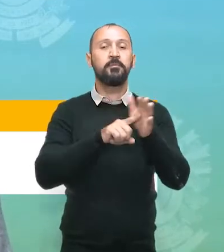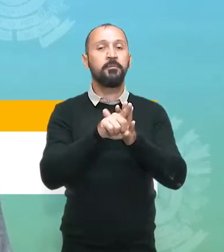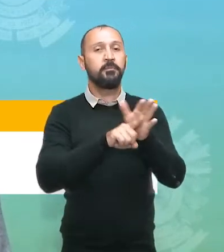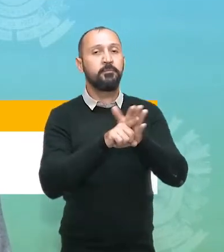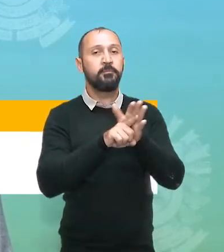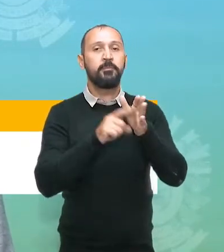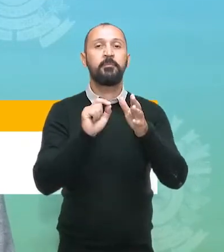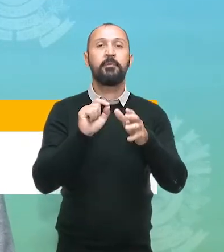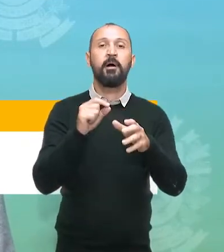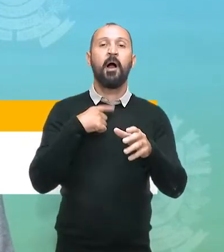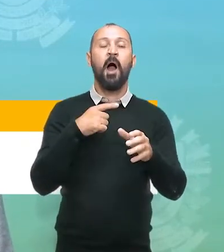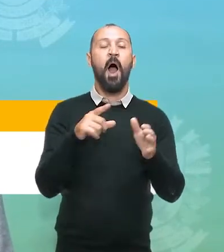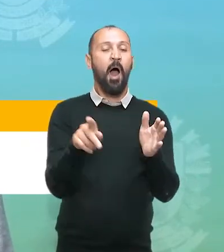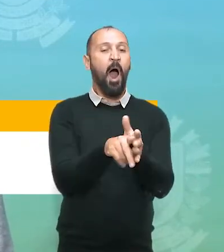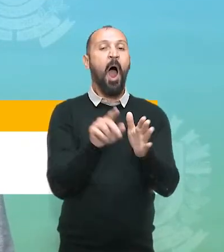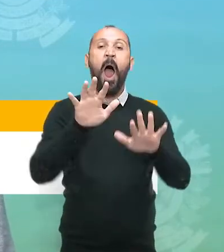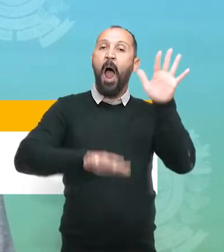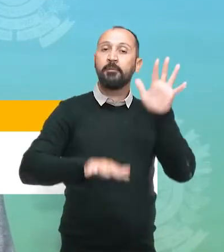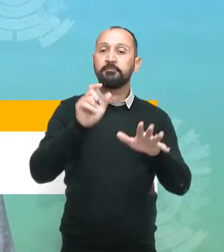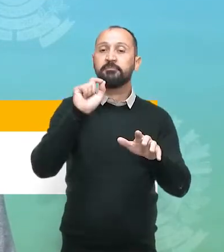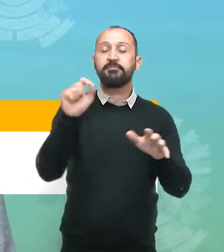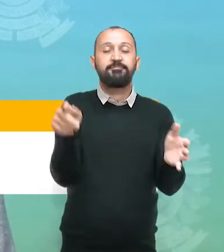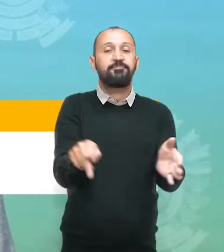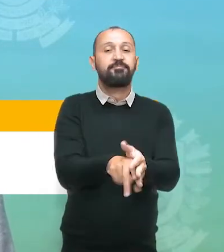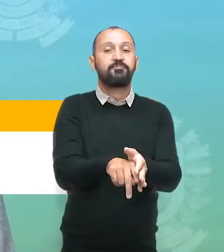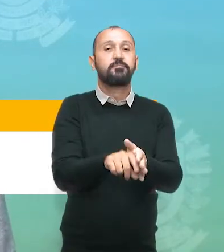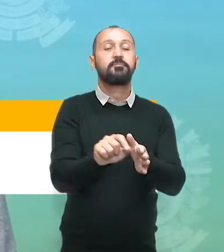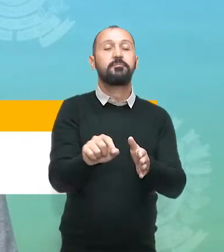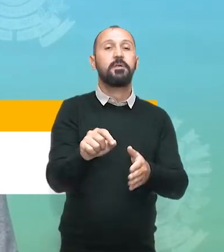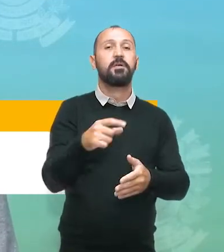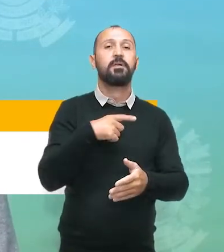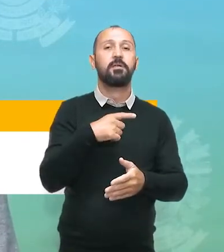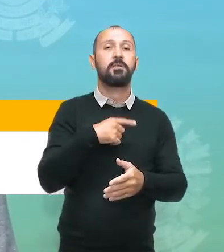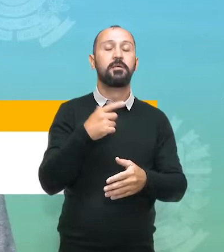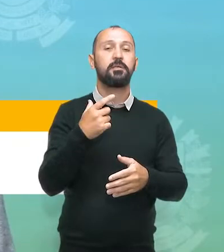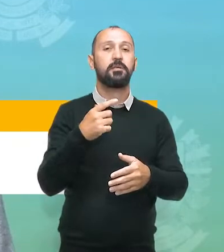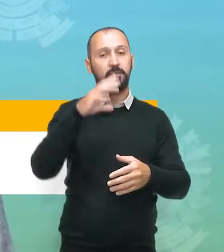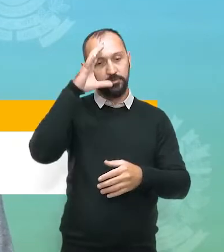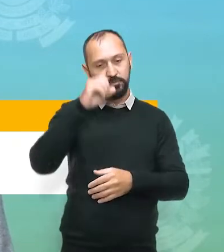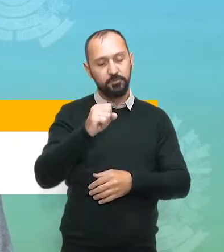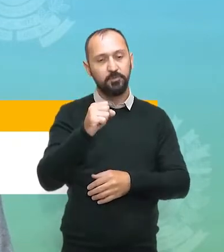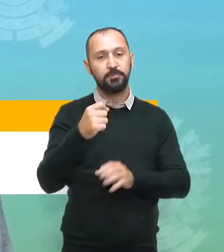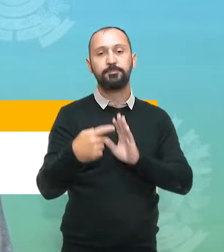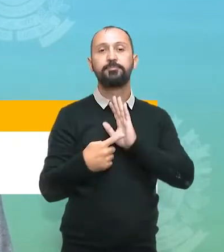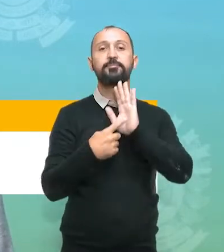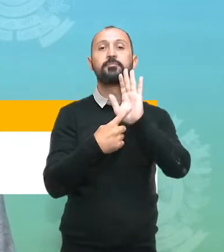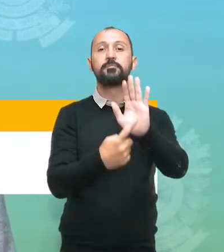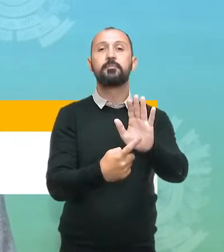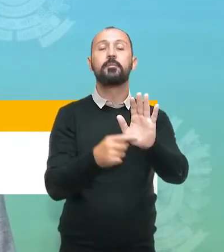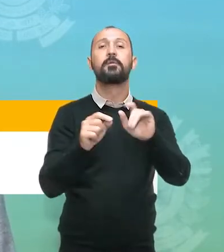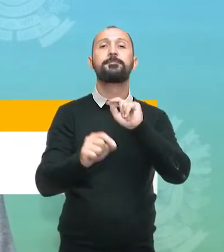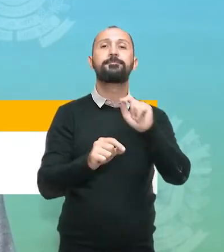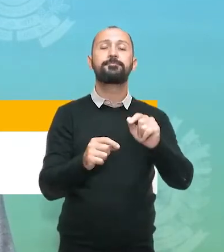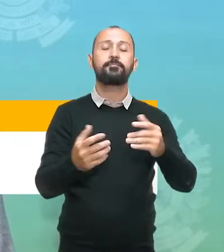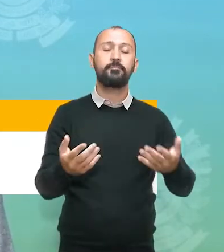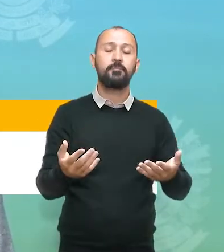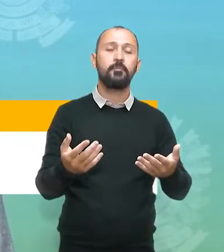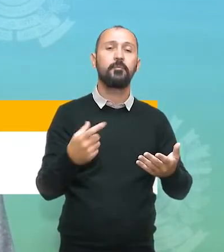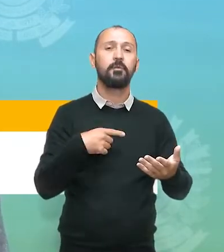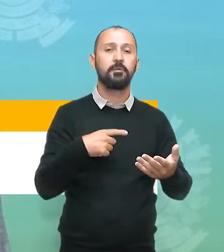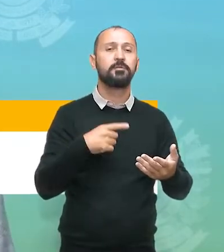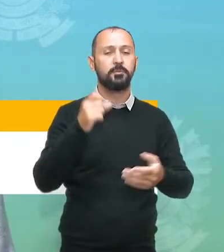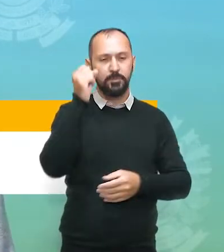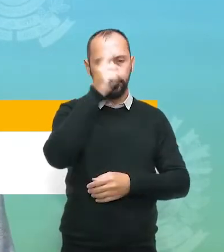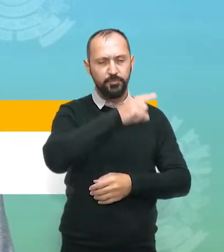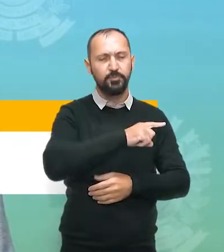problemas de medição e de leitura que isso possa as a obter uma definição uma resposta que é uma